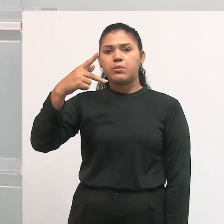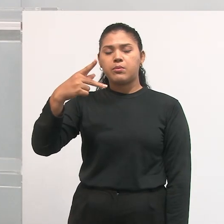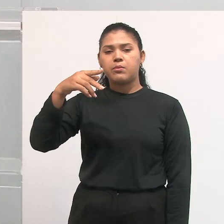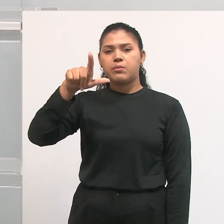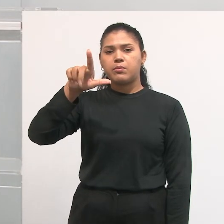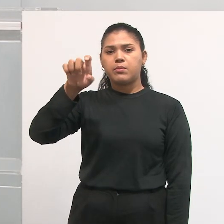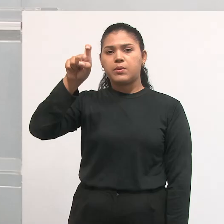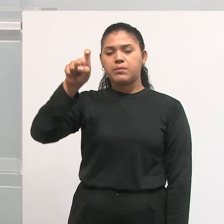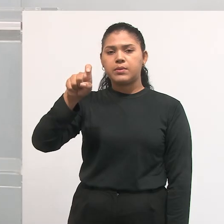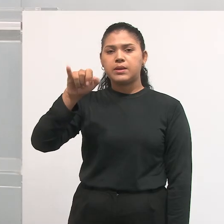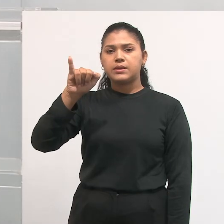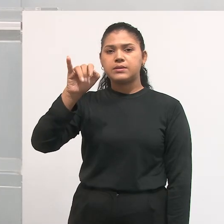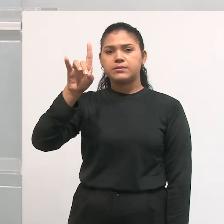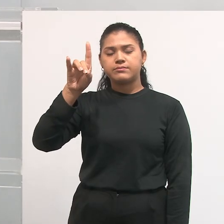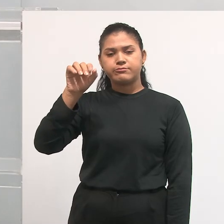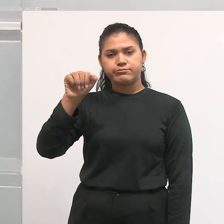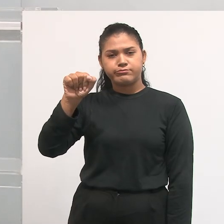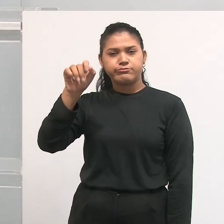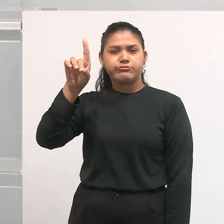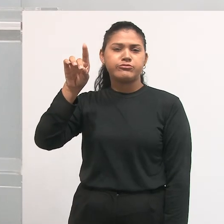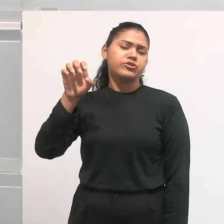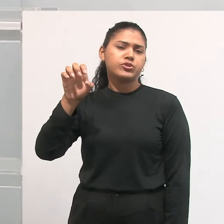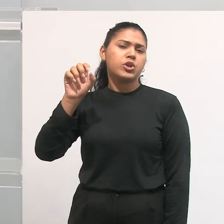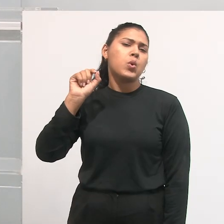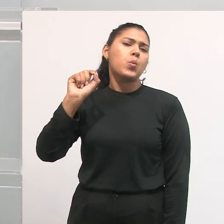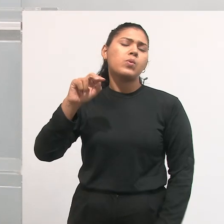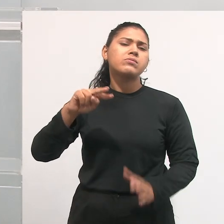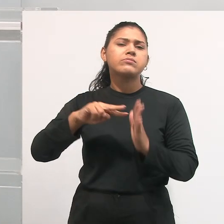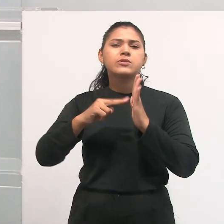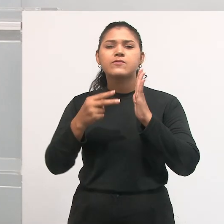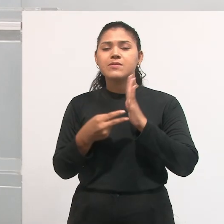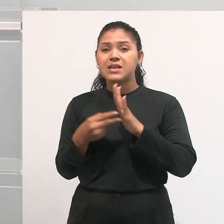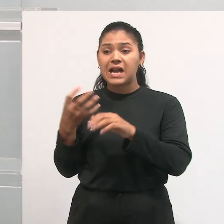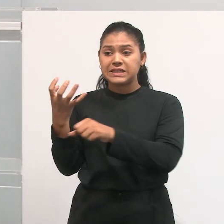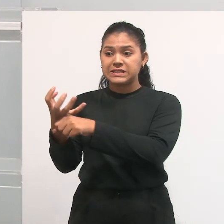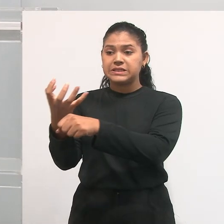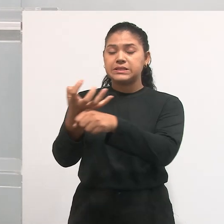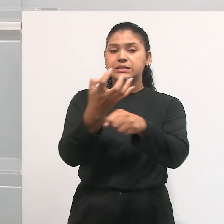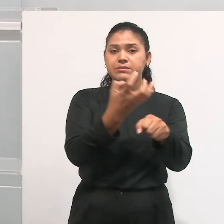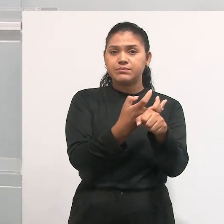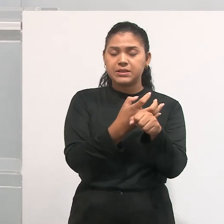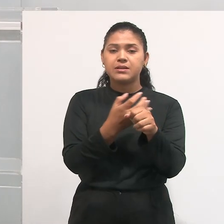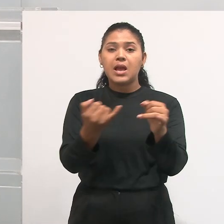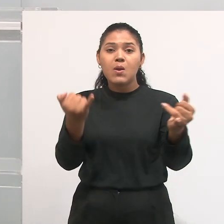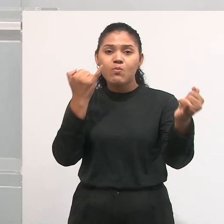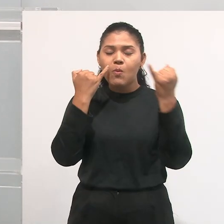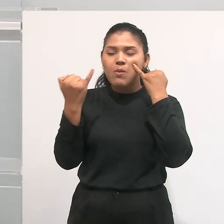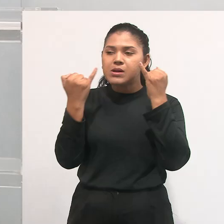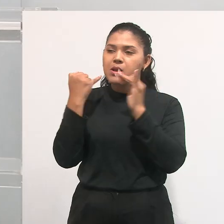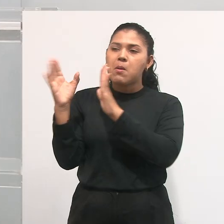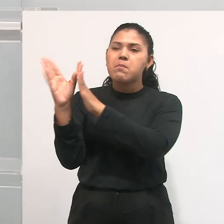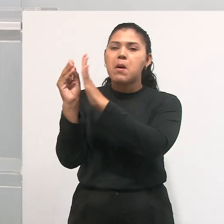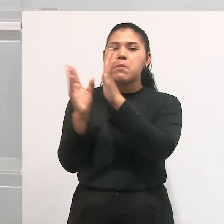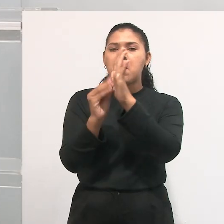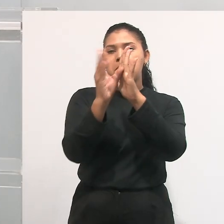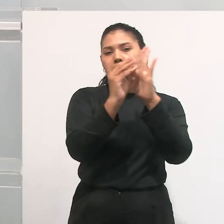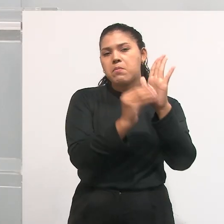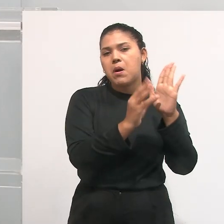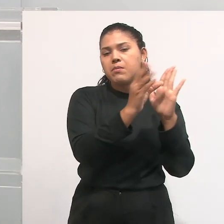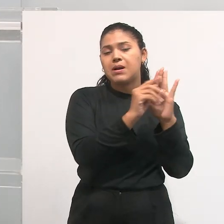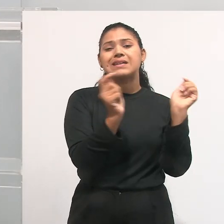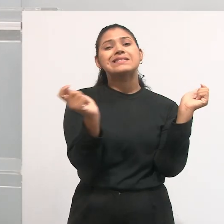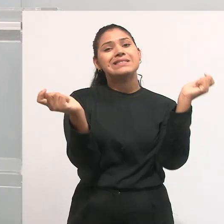a complexidade, ou seja, de que os conteúdos de que os saberes, mais do que conteúdo, os saberes são